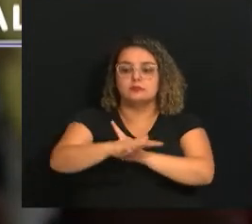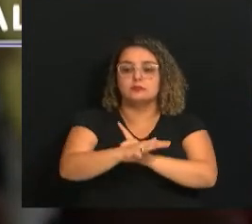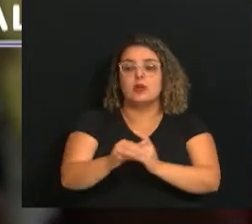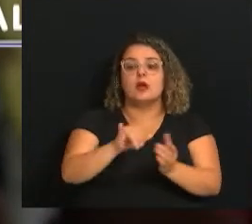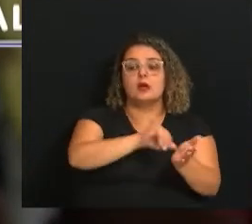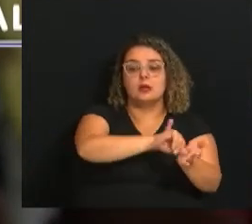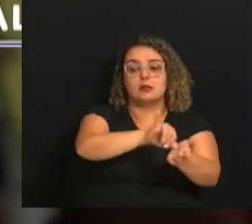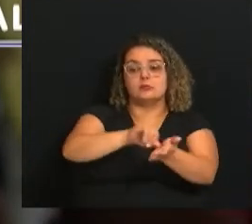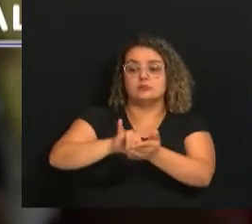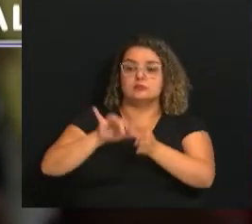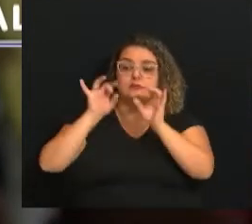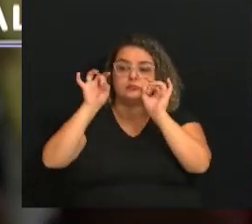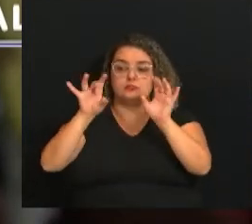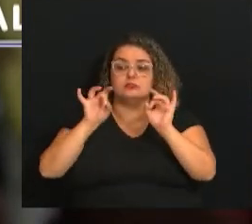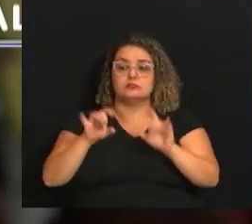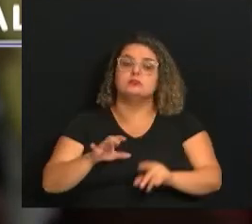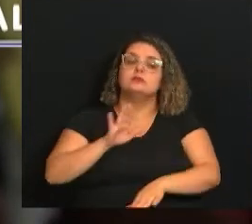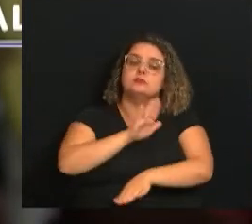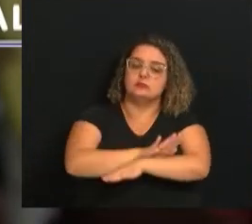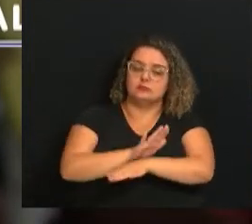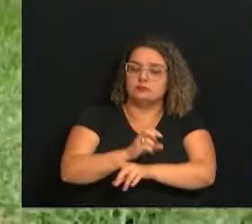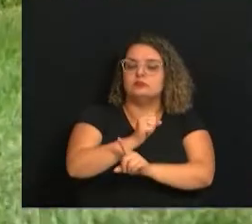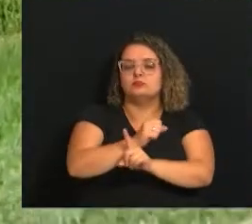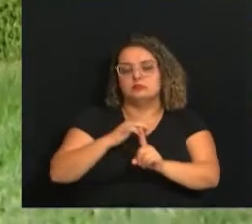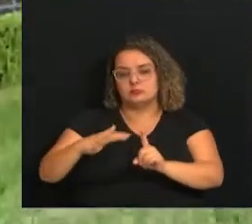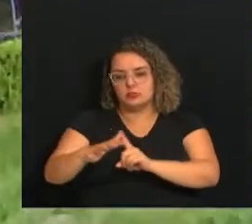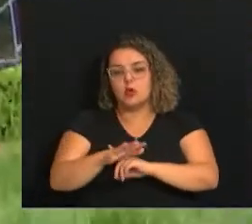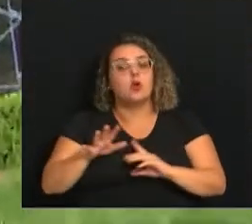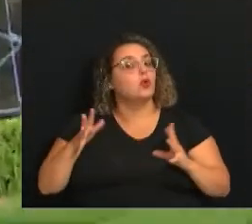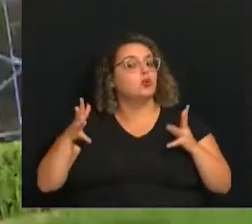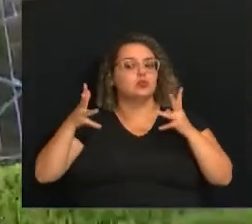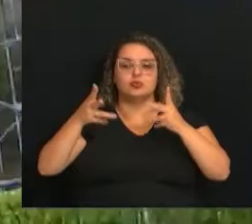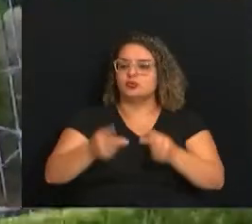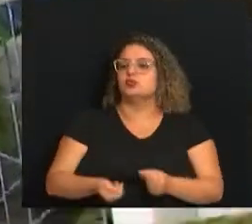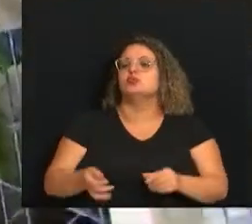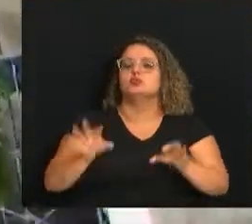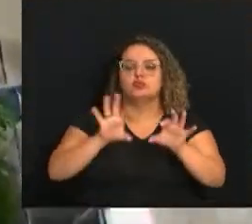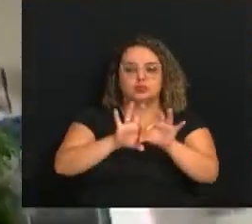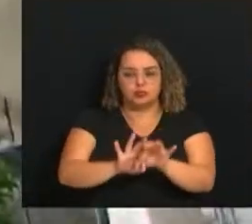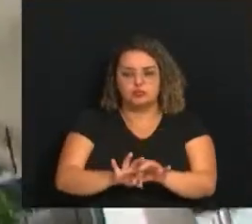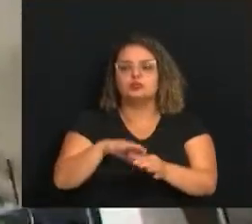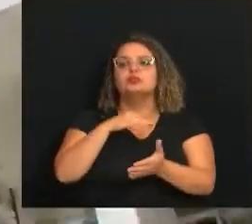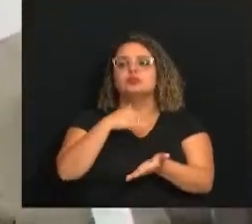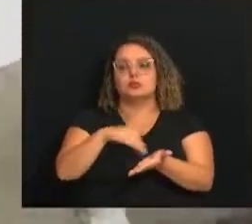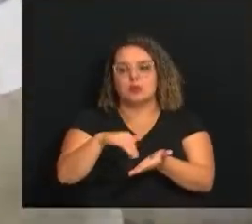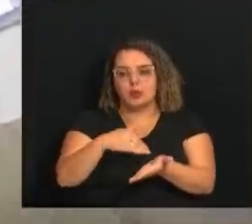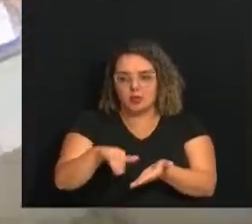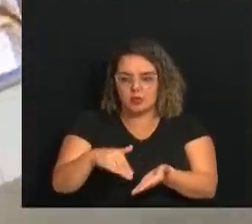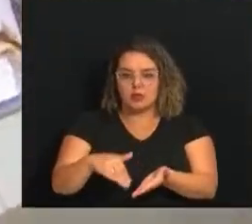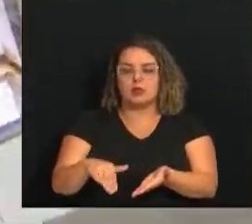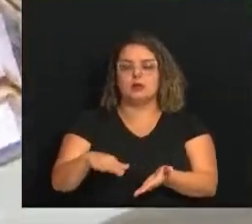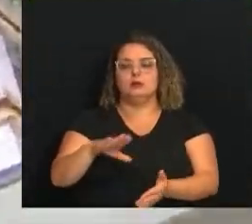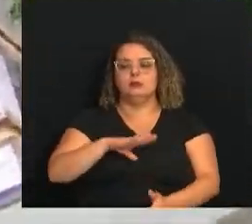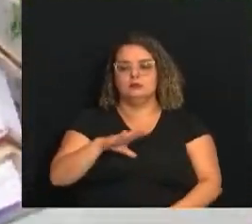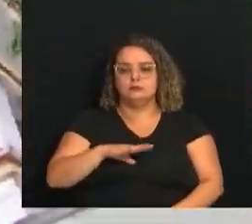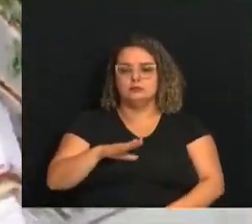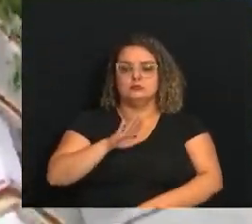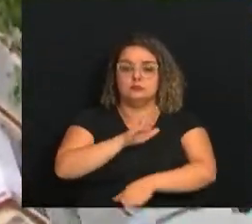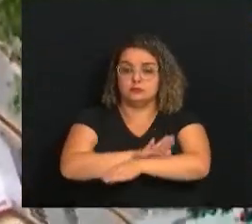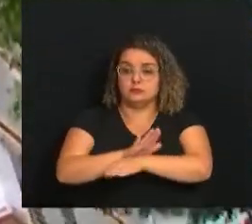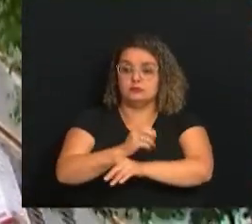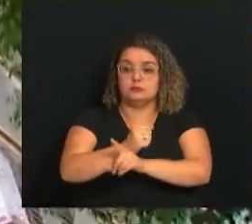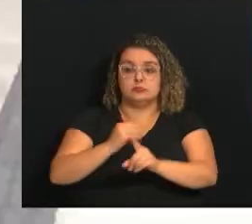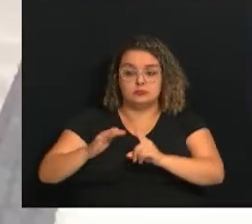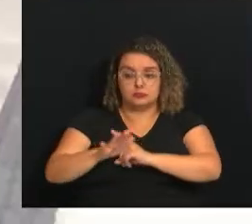referência especializados em assistência social, todos vinculados à Secretaria Municipal de Assistência Social, Pessoa